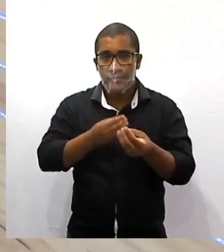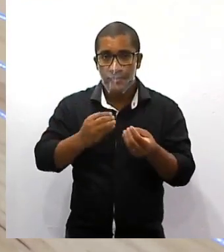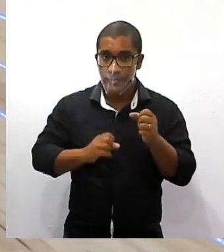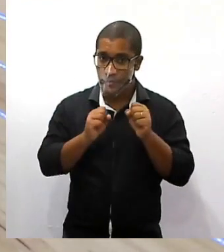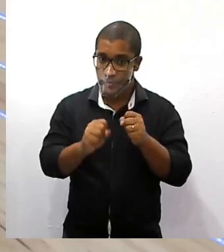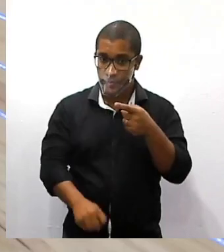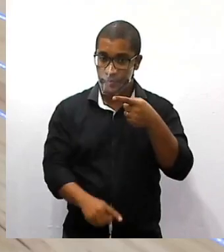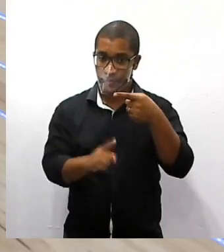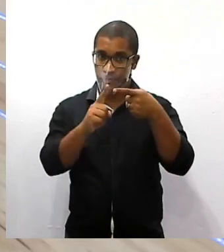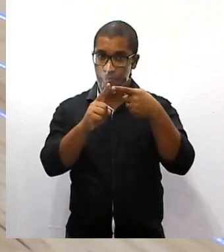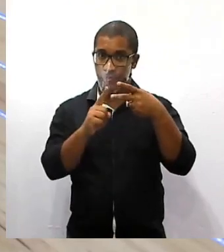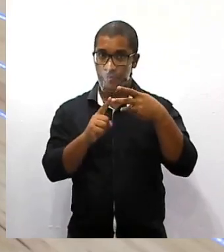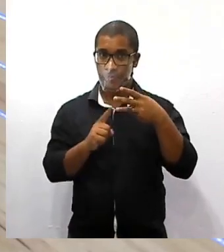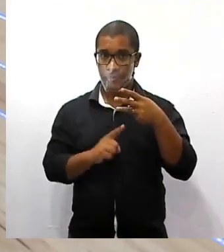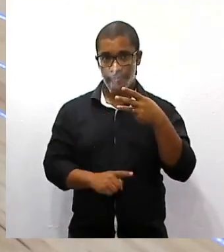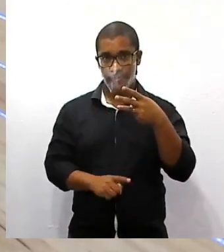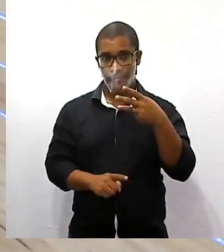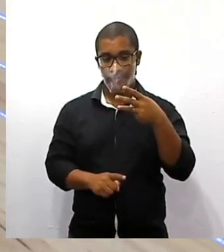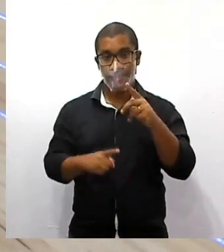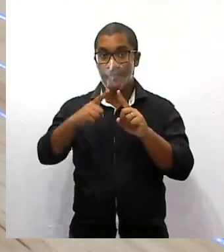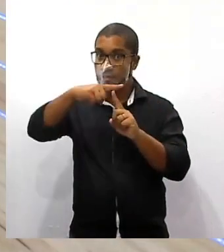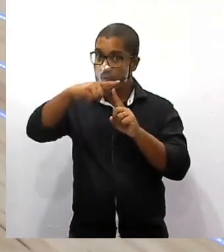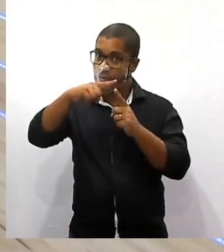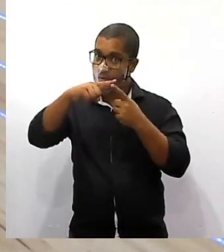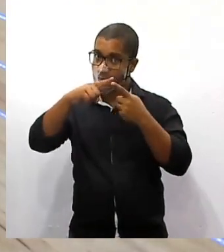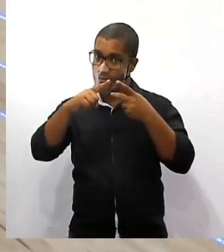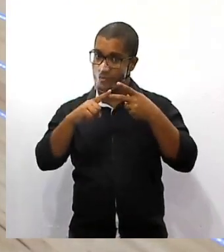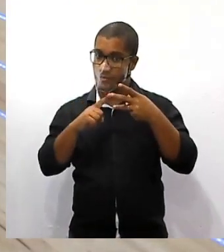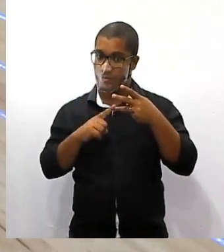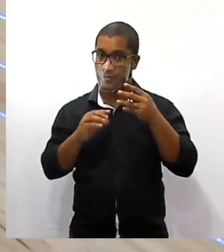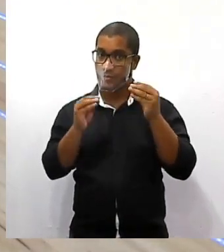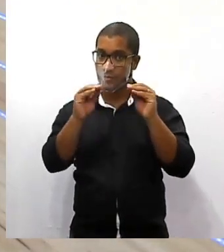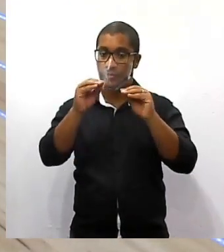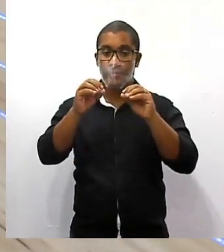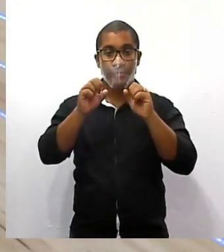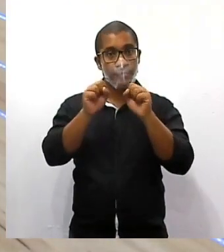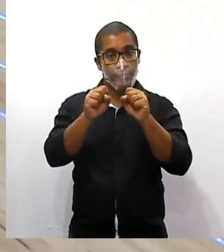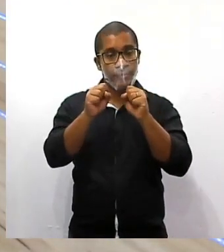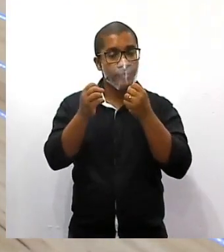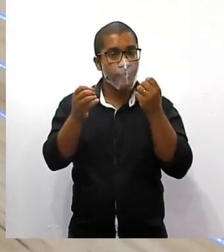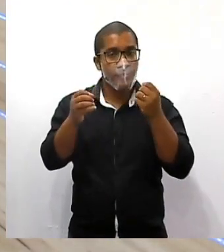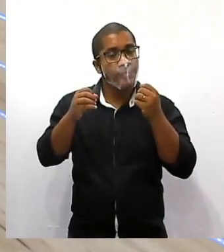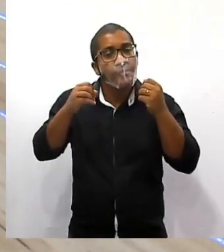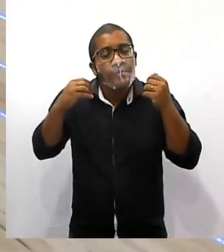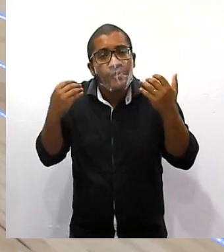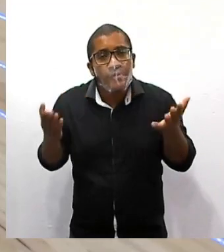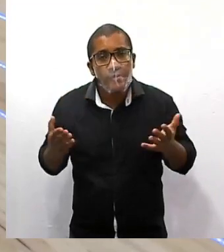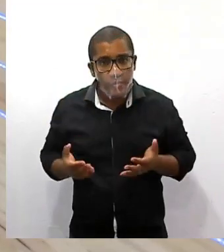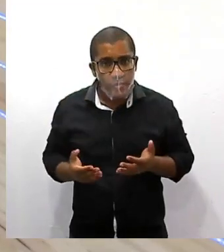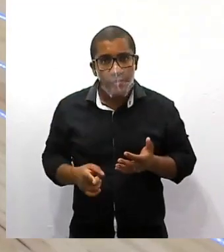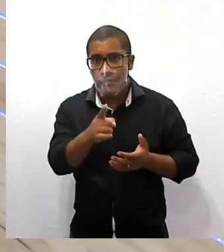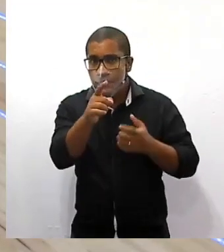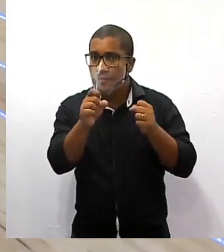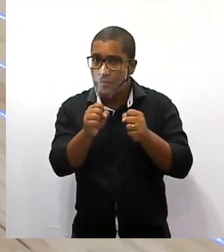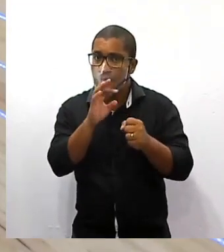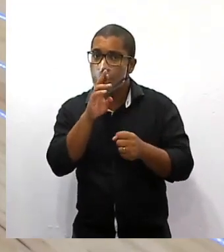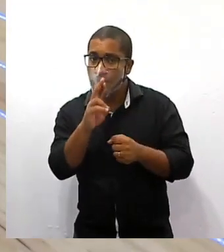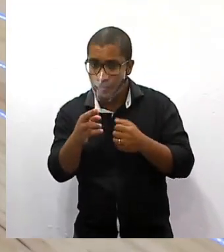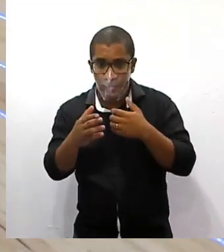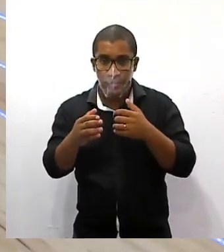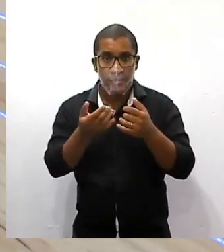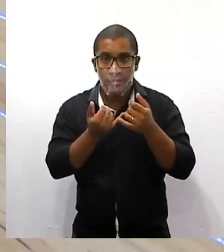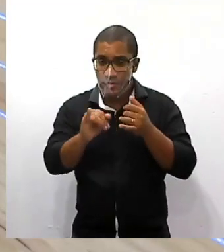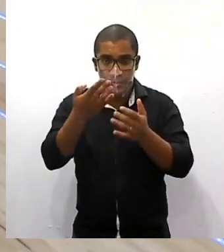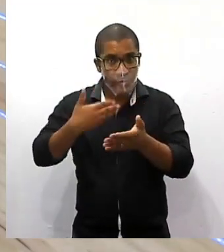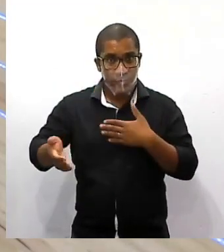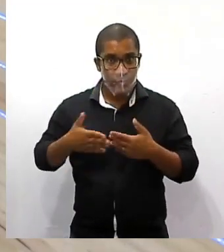3 aspectos, ou seja, existem 3 tipos de perguntas que ele pode fazer para você, para que você resolva qualquer questão de energia